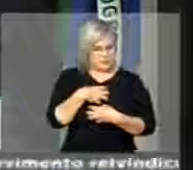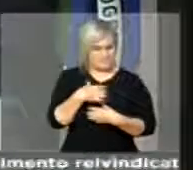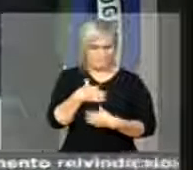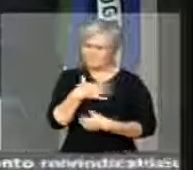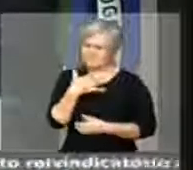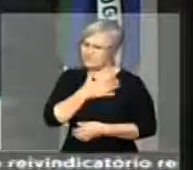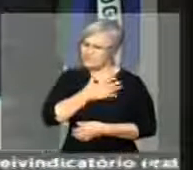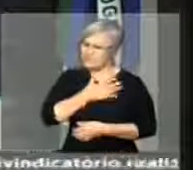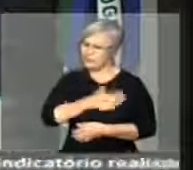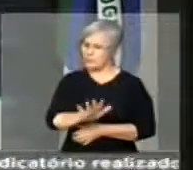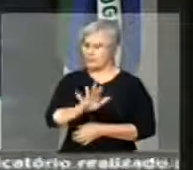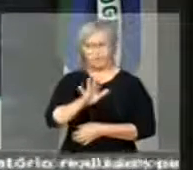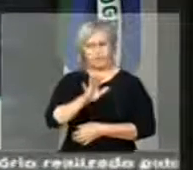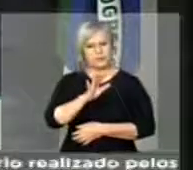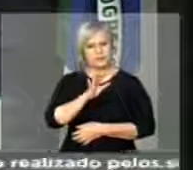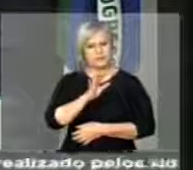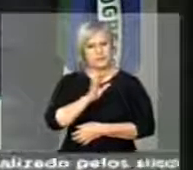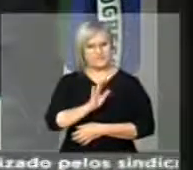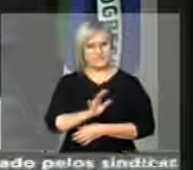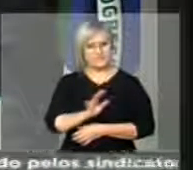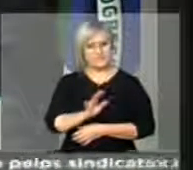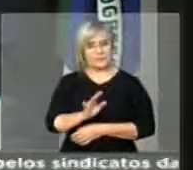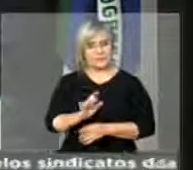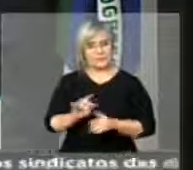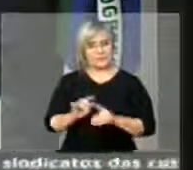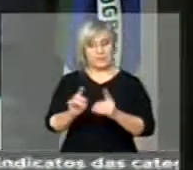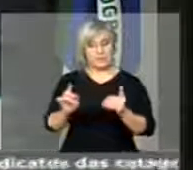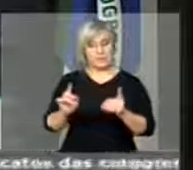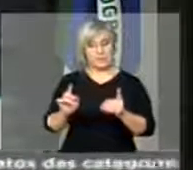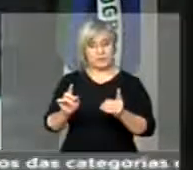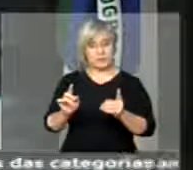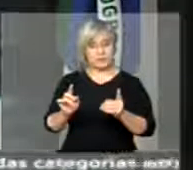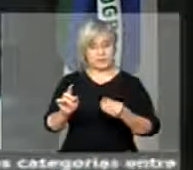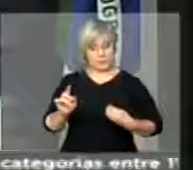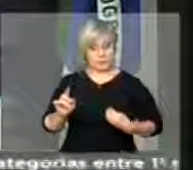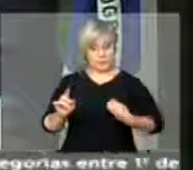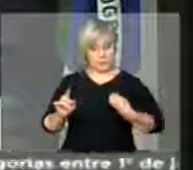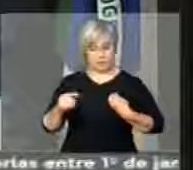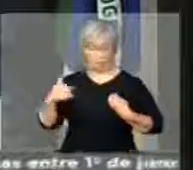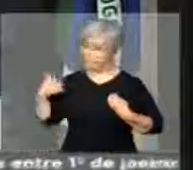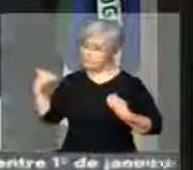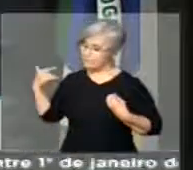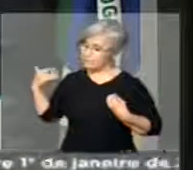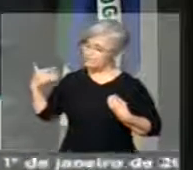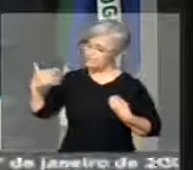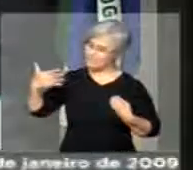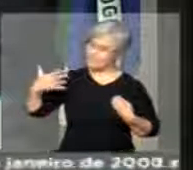agradam, mas que eu tenho ao longo da vida, por princípio,